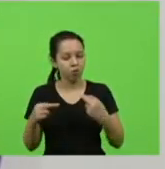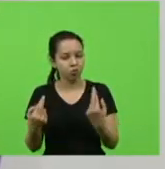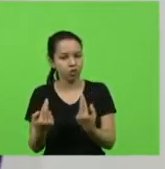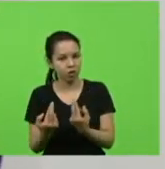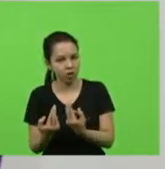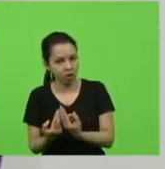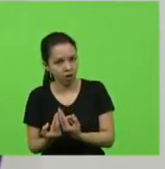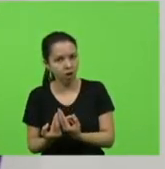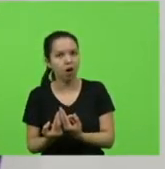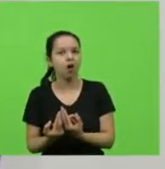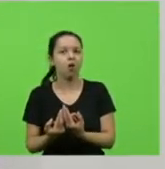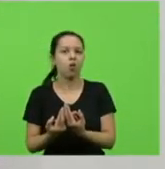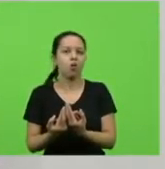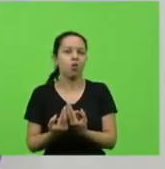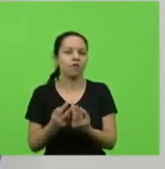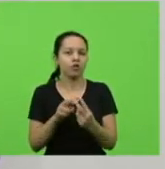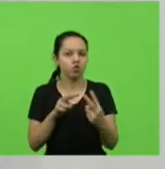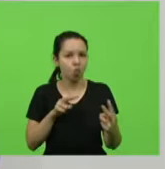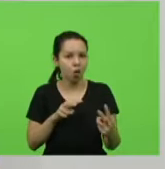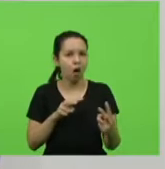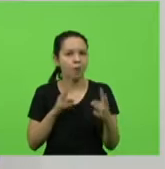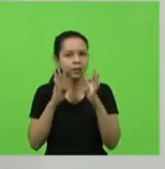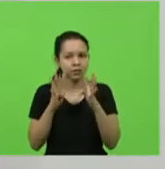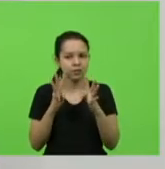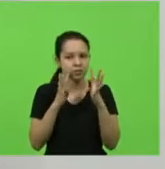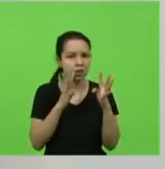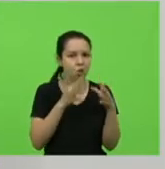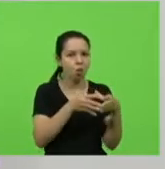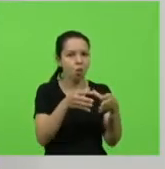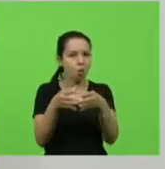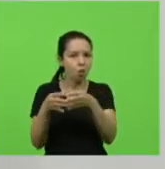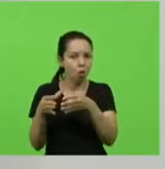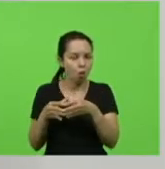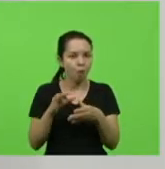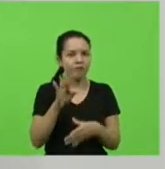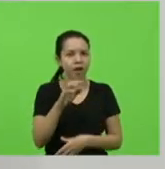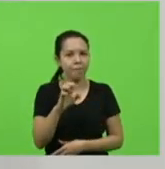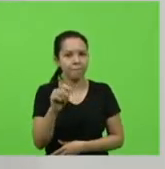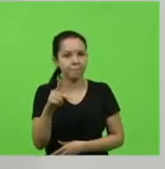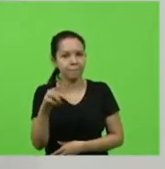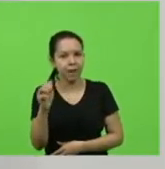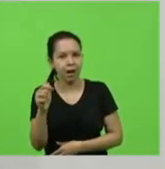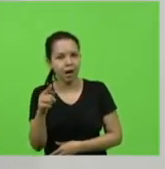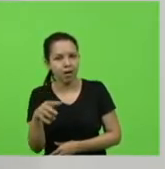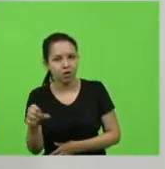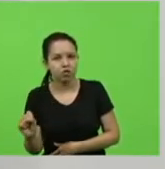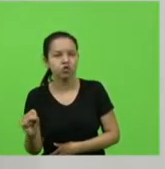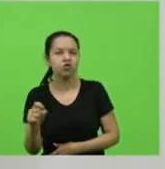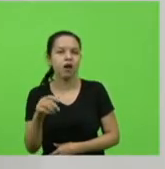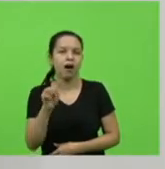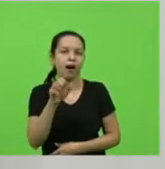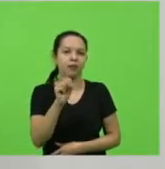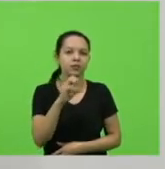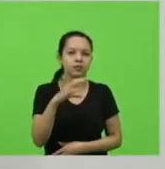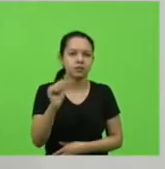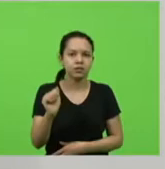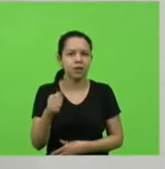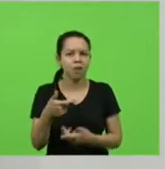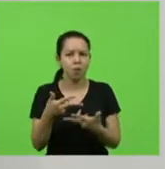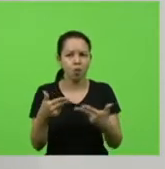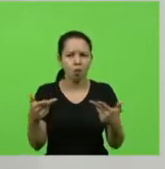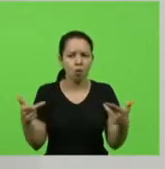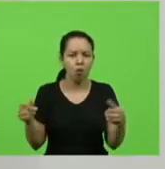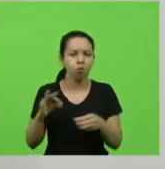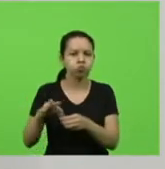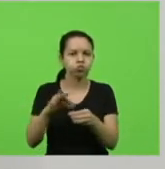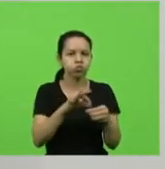reunião memorável virtual e ouviu as entidades, a FEAPAS, a ASCA, enfim, várias entidades aí